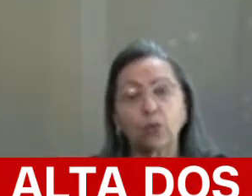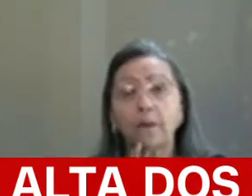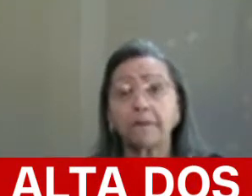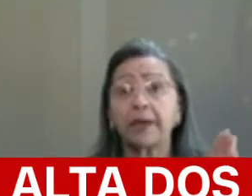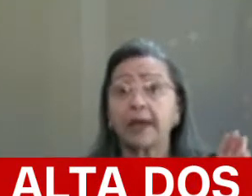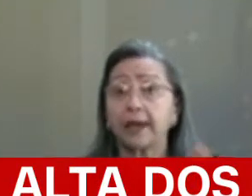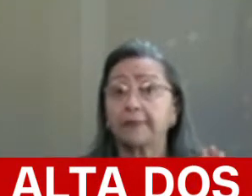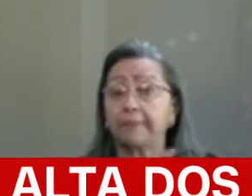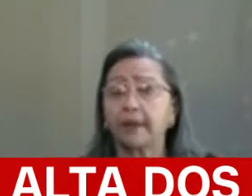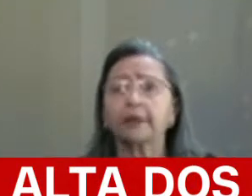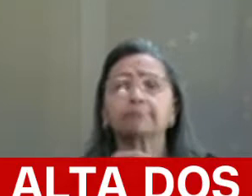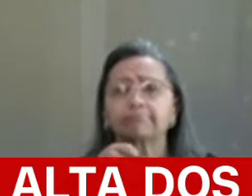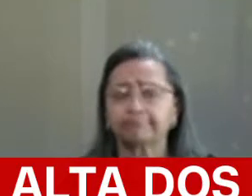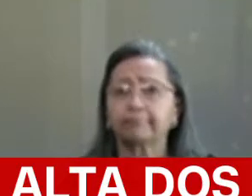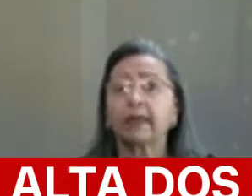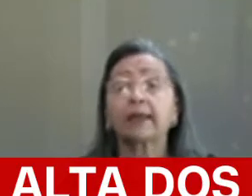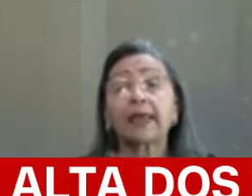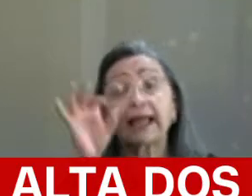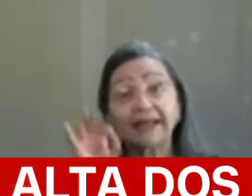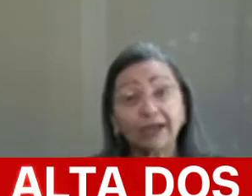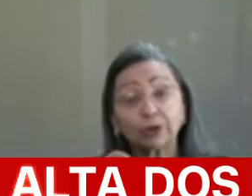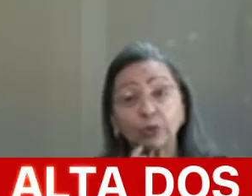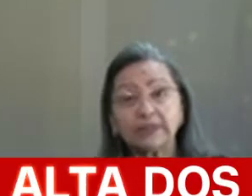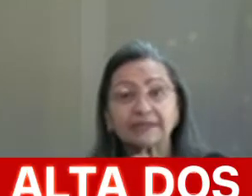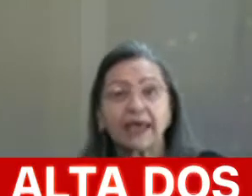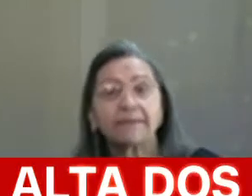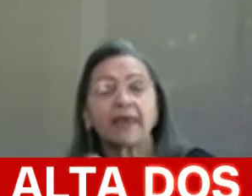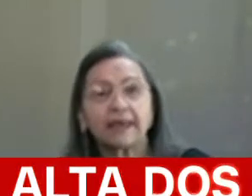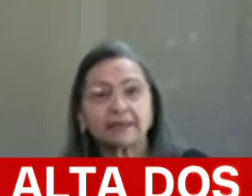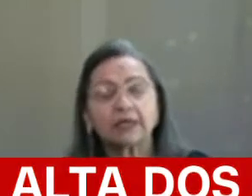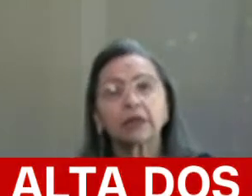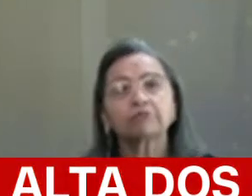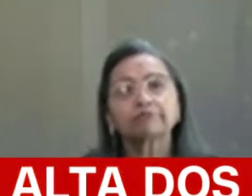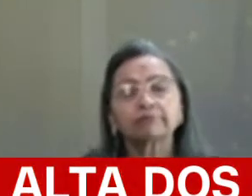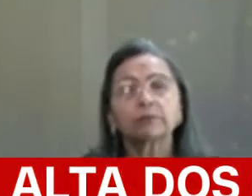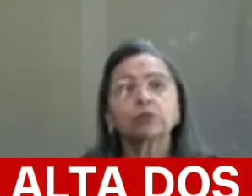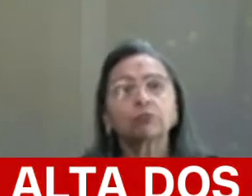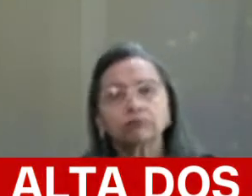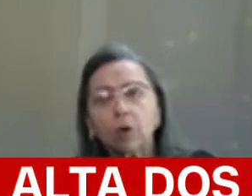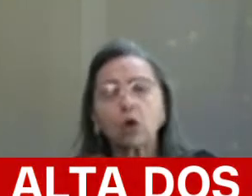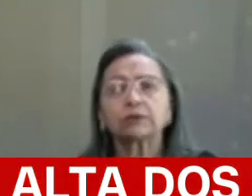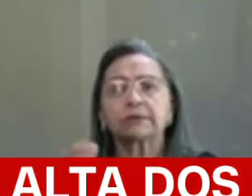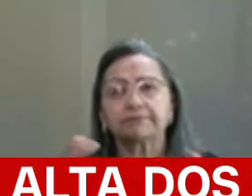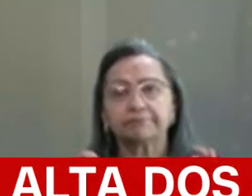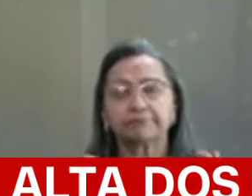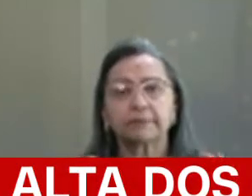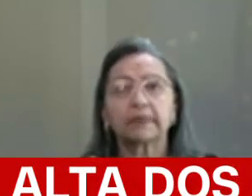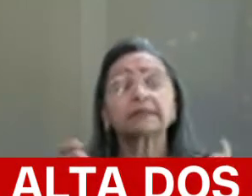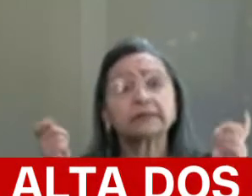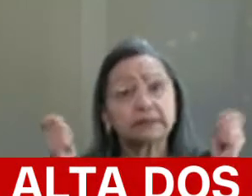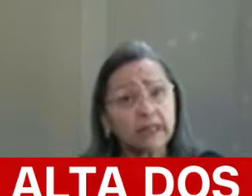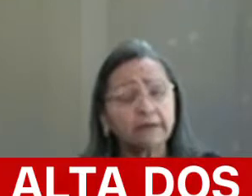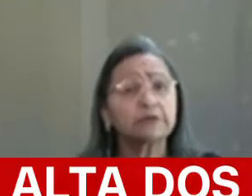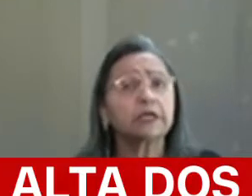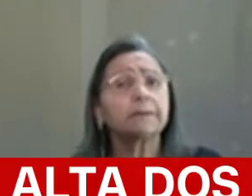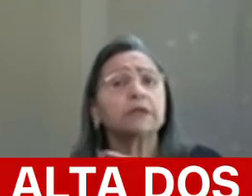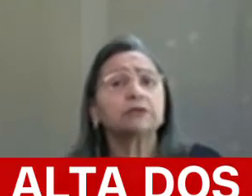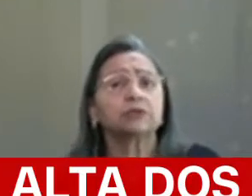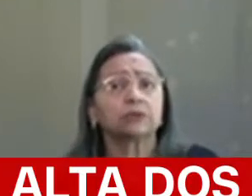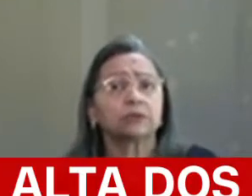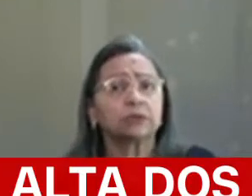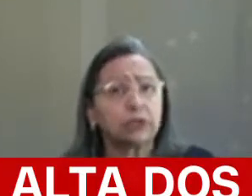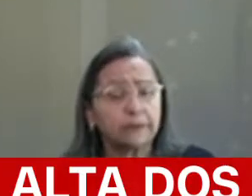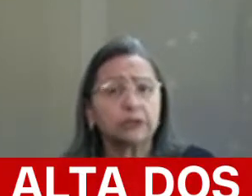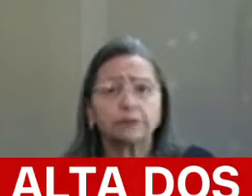PLP determina que a alíquota do ICMS definida nos moldes que estabelece servirá de limite máximo